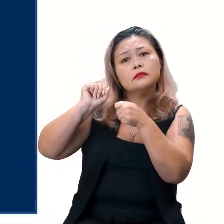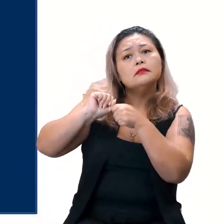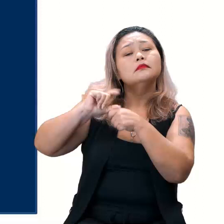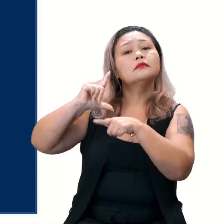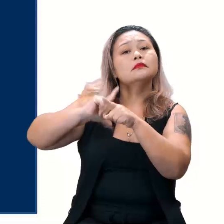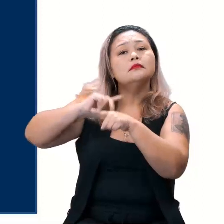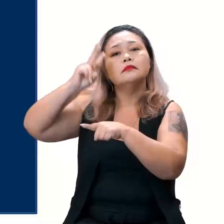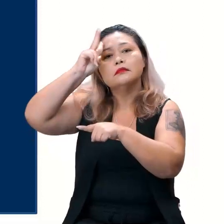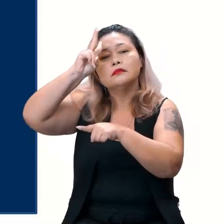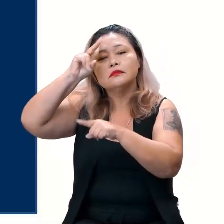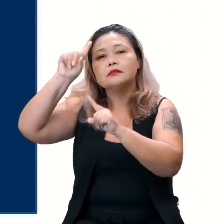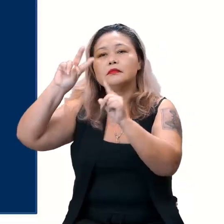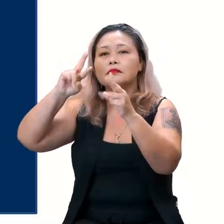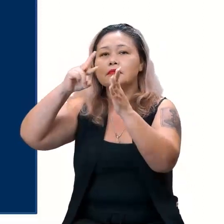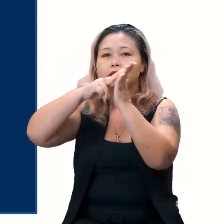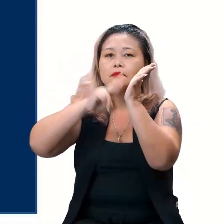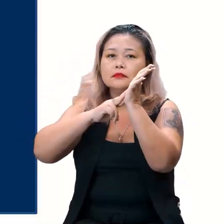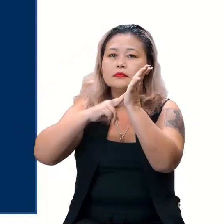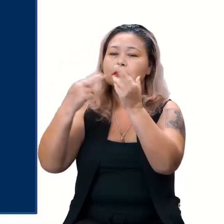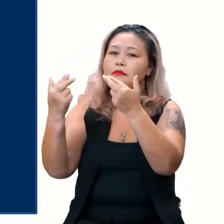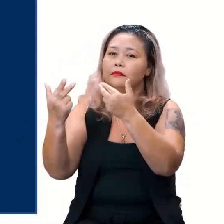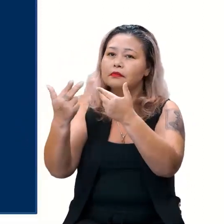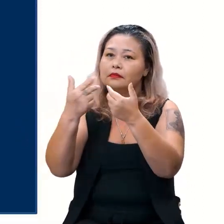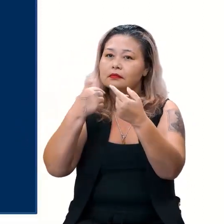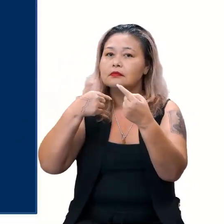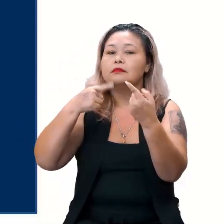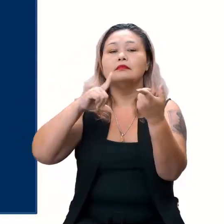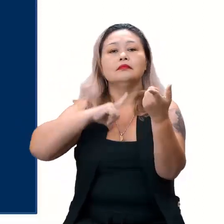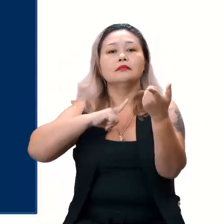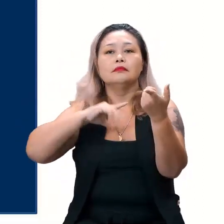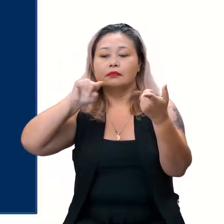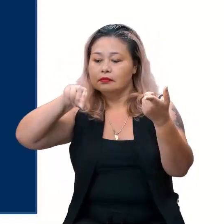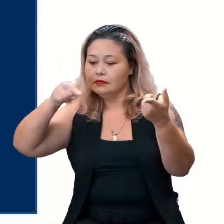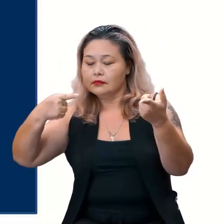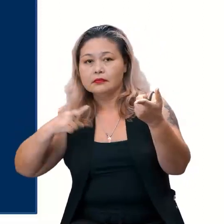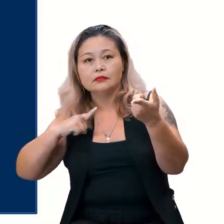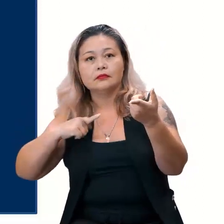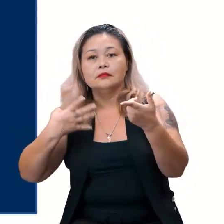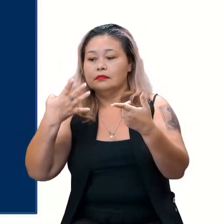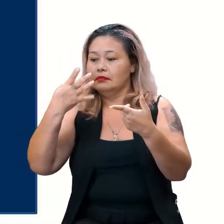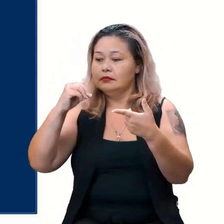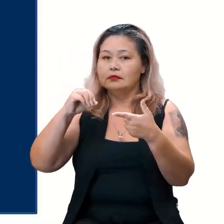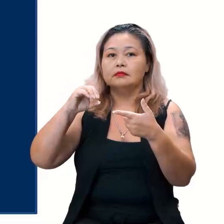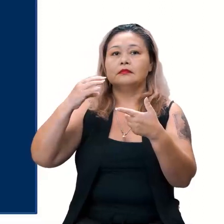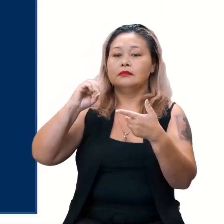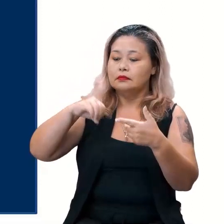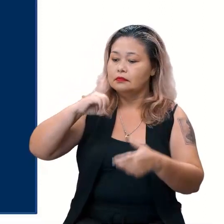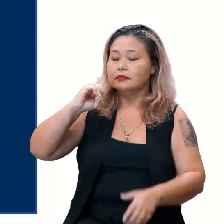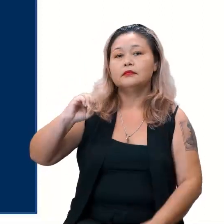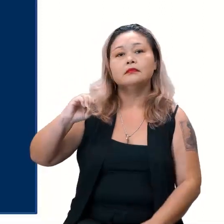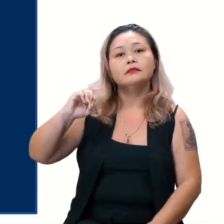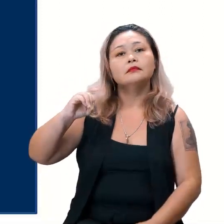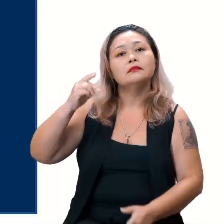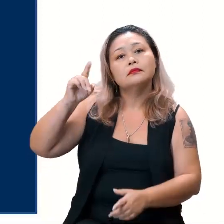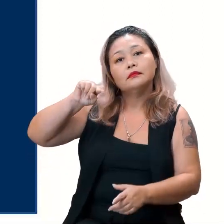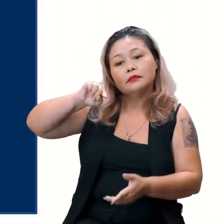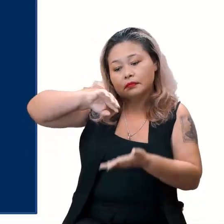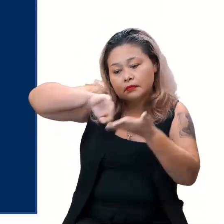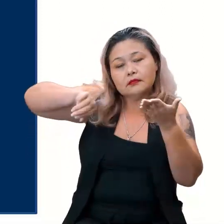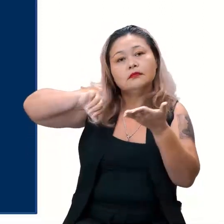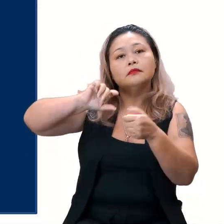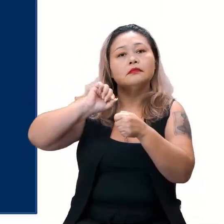lembra da regra. Iguala-se as casas decimais. Lá em cima vai ficar 40,00 e tira vírgula, ou seja,